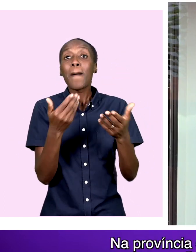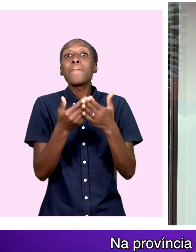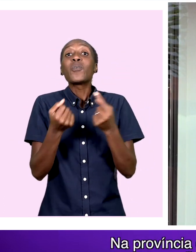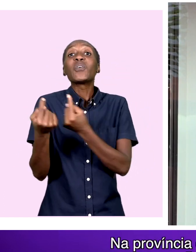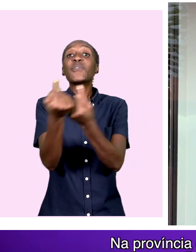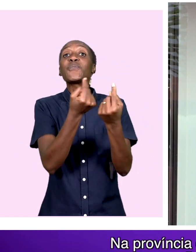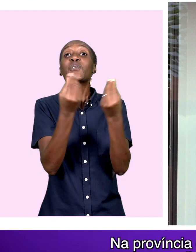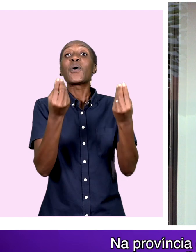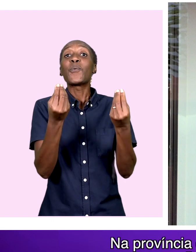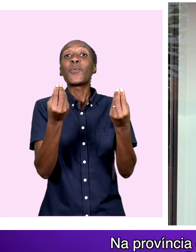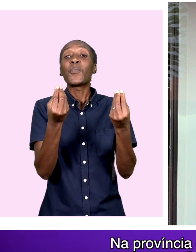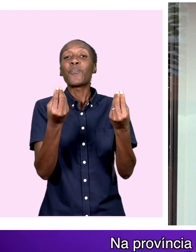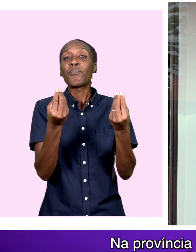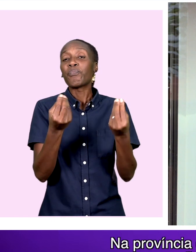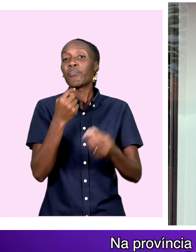tivemos esses casos de